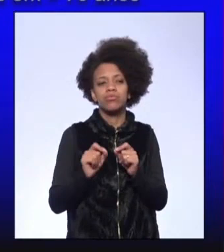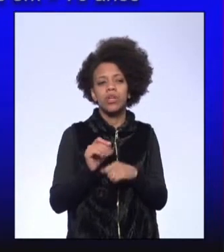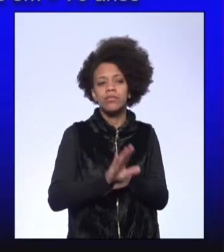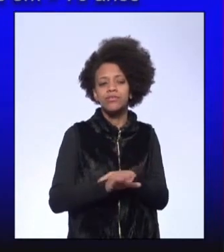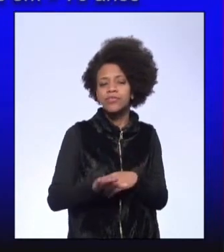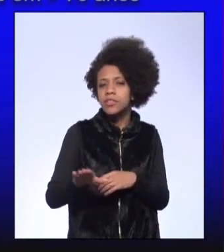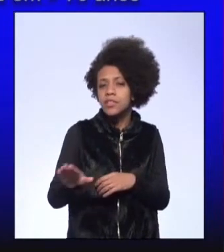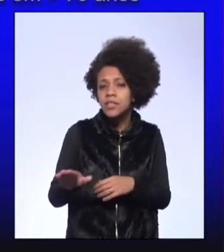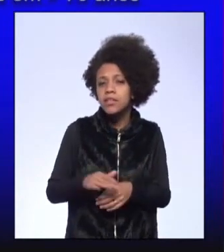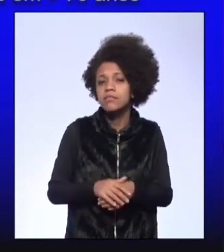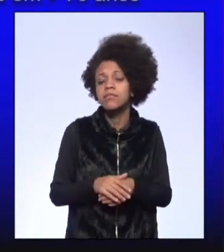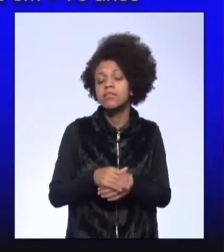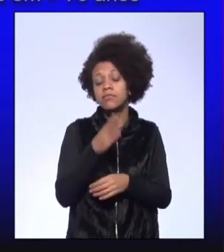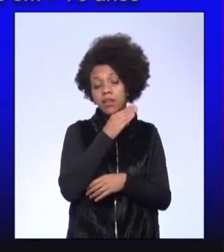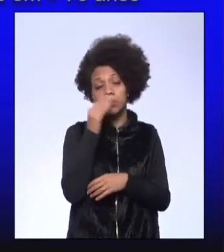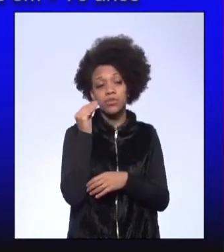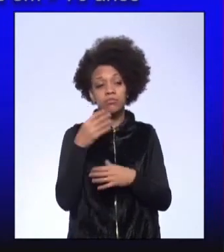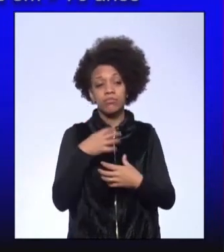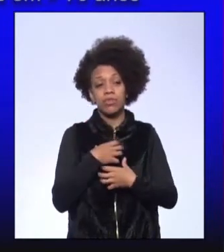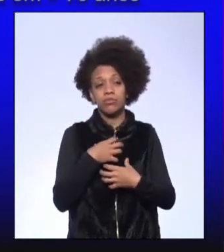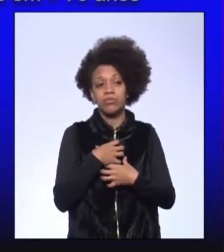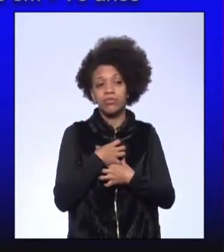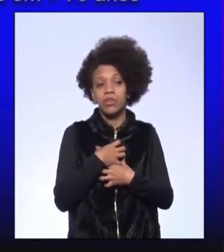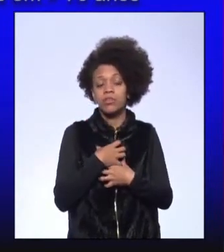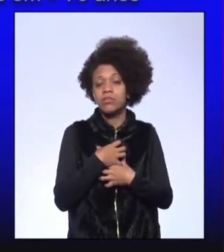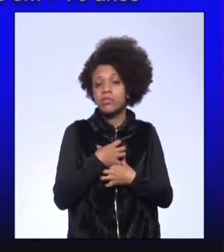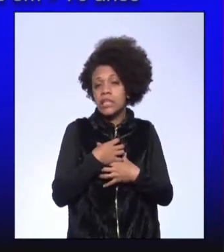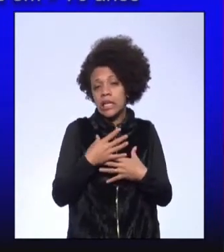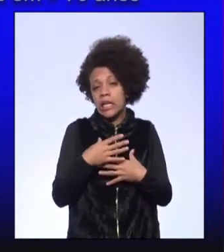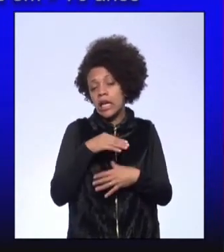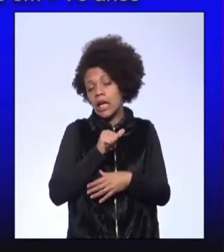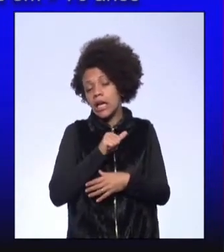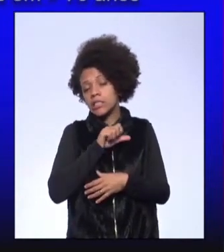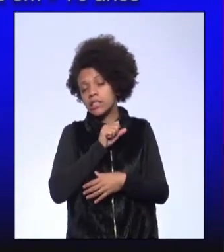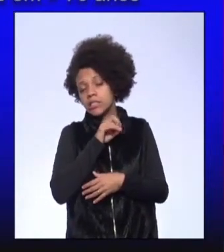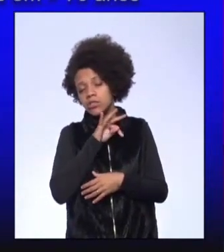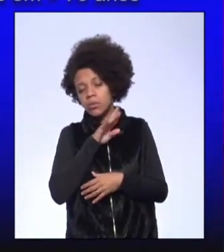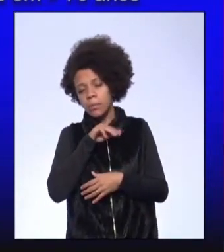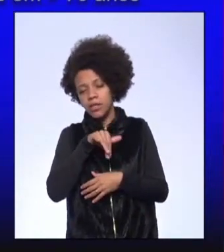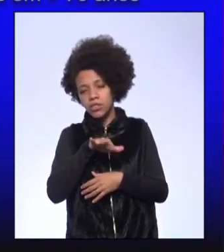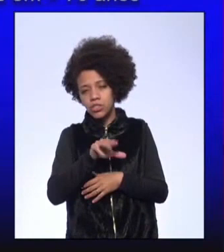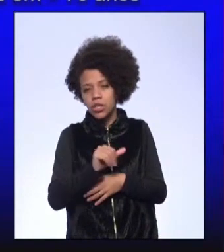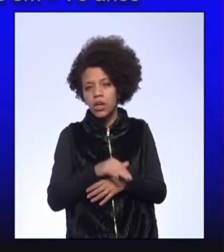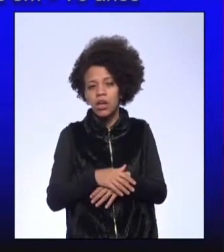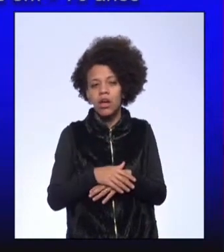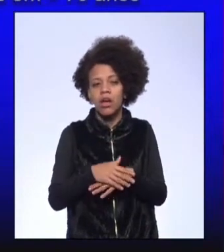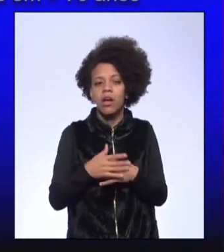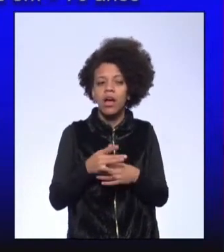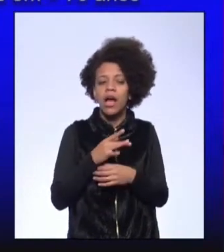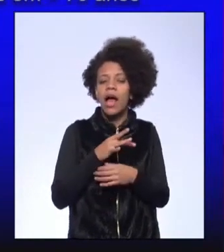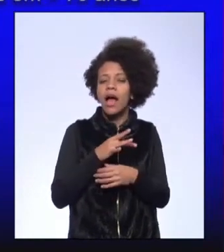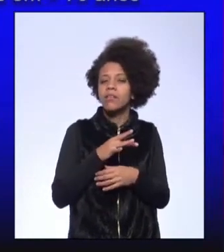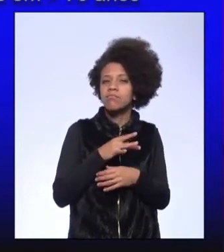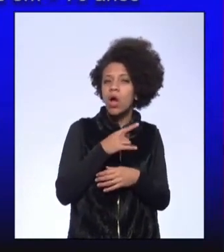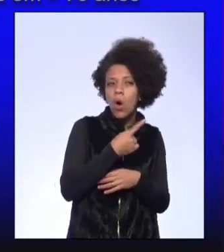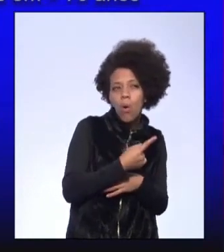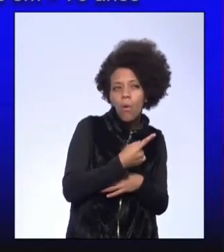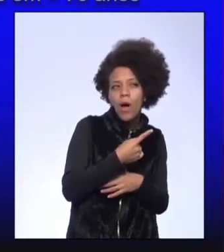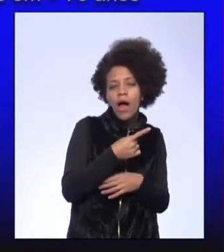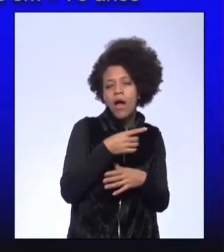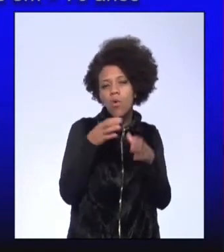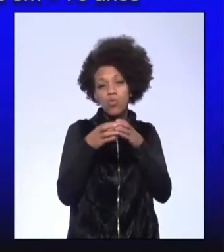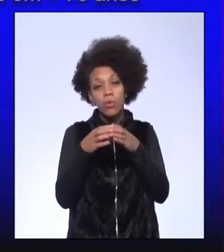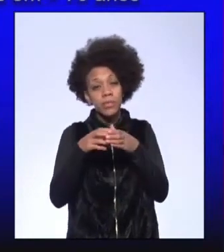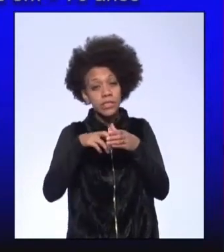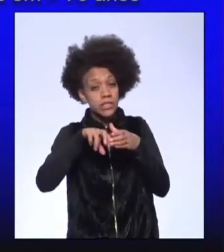crianças e adolescentes com formas, vamos dizer, assintomáticas, ou seja, apenas 1 em cada 5 dos adolescentes e